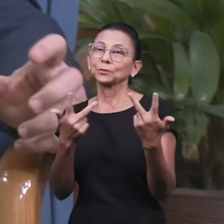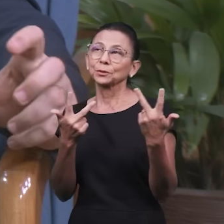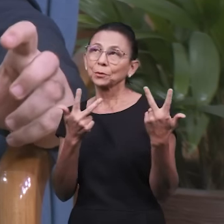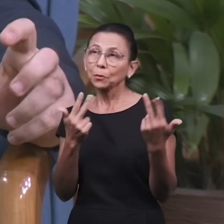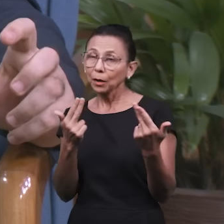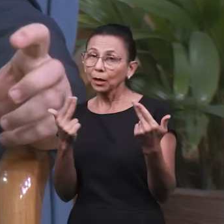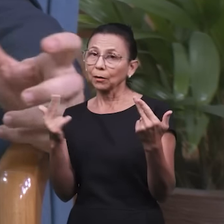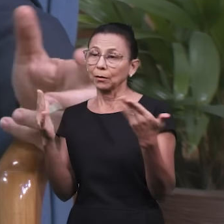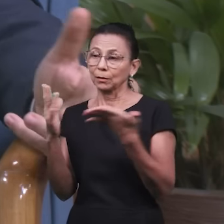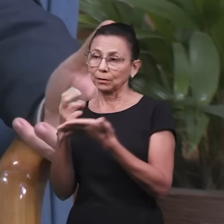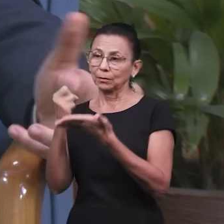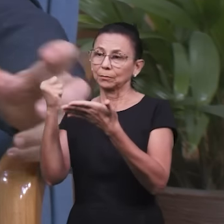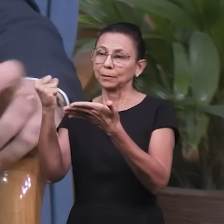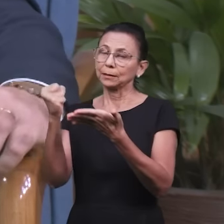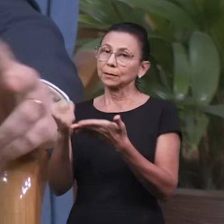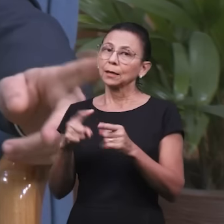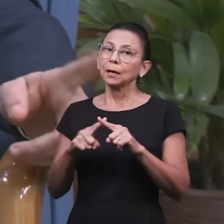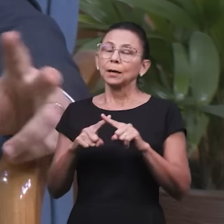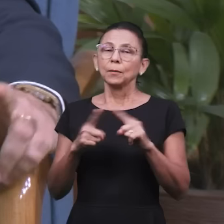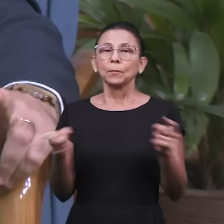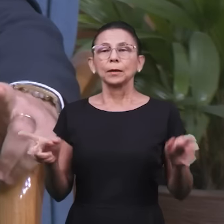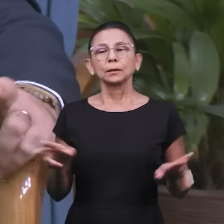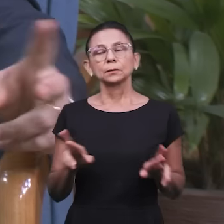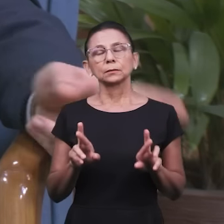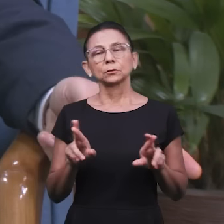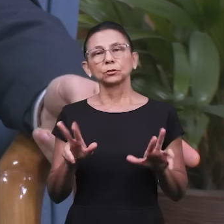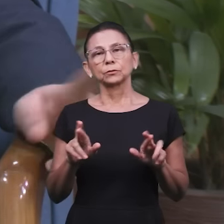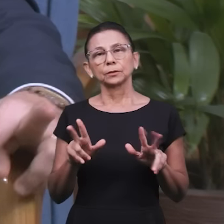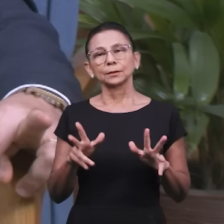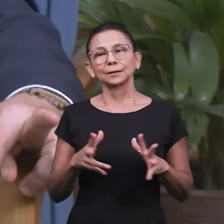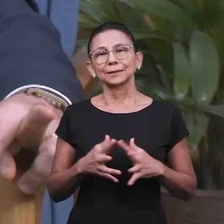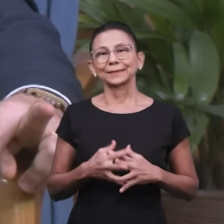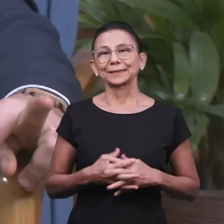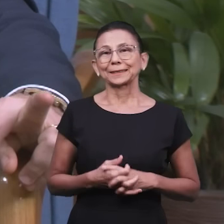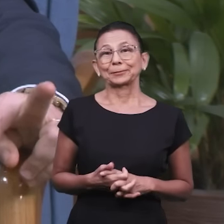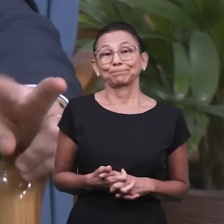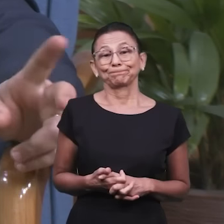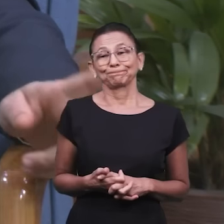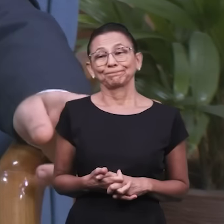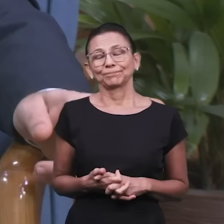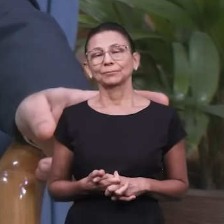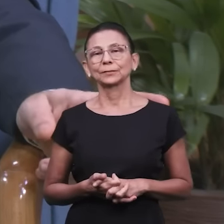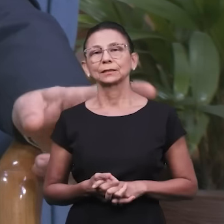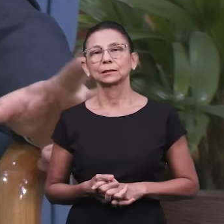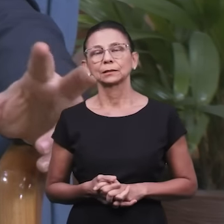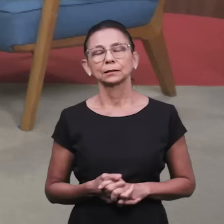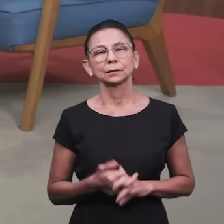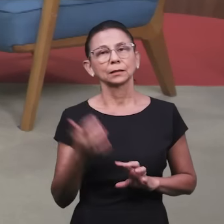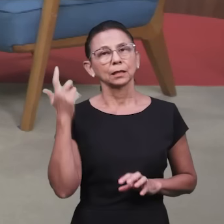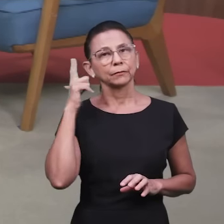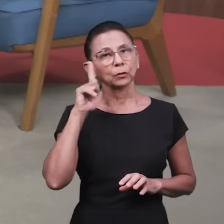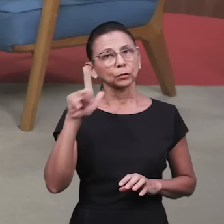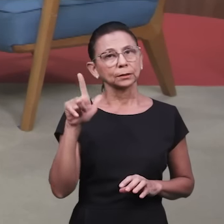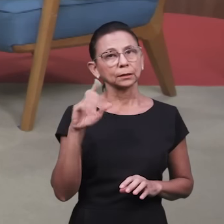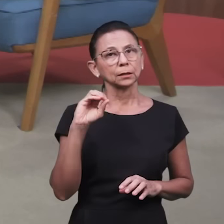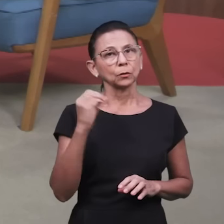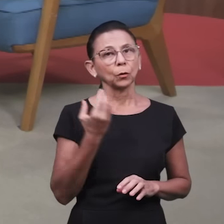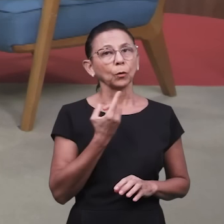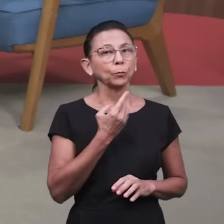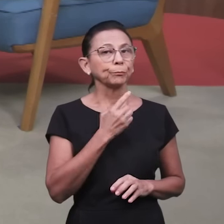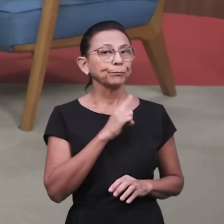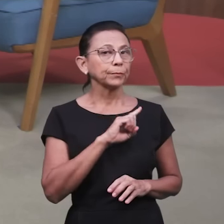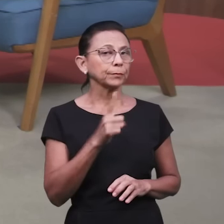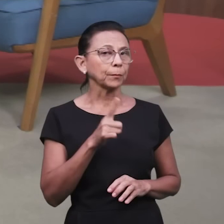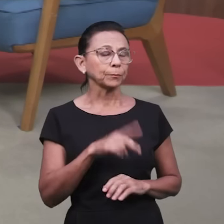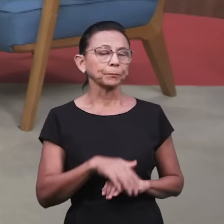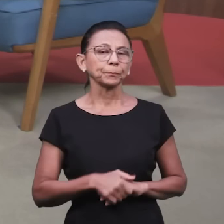testemunho, na sua postura, está a diferença entre alcançar ou não aquilo que se pretende. E, para